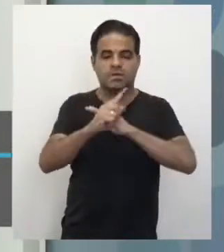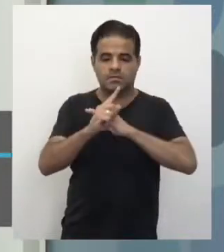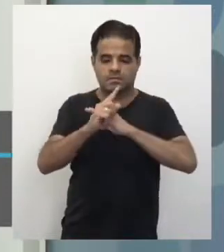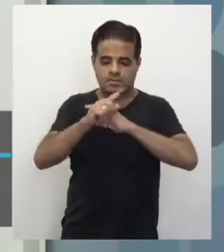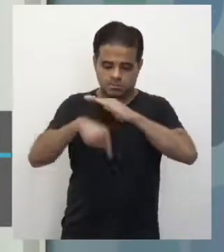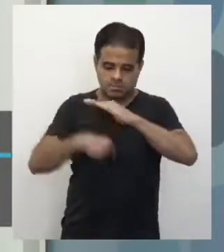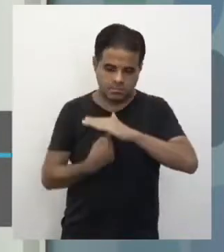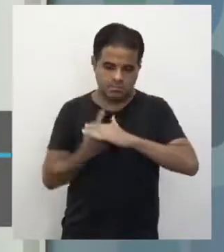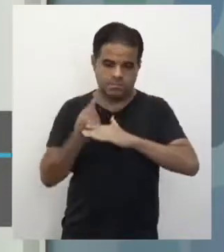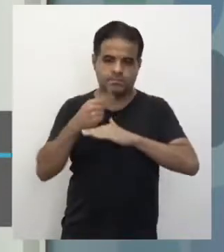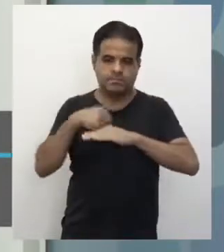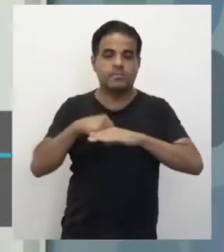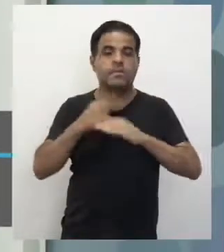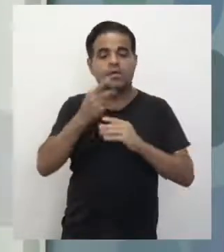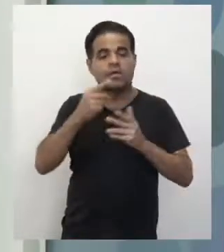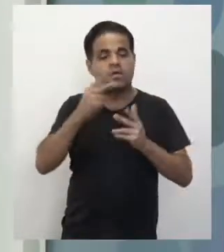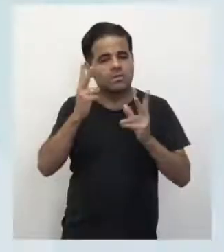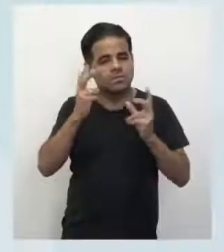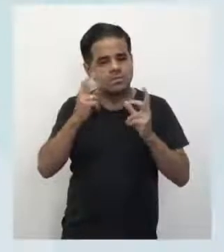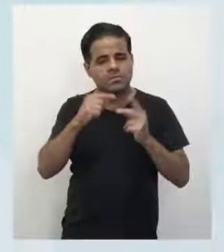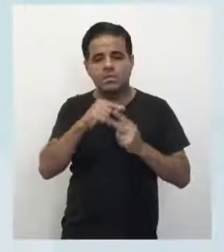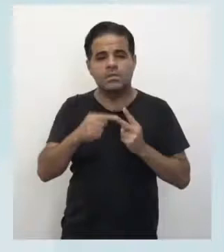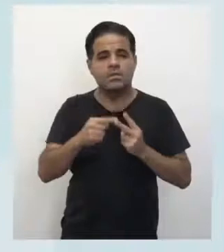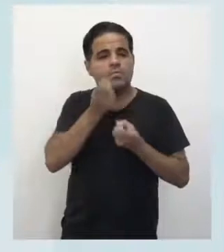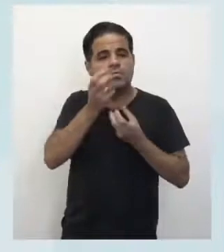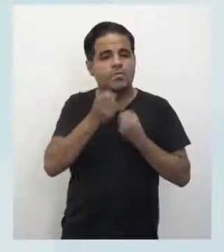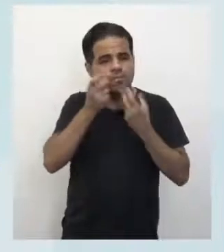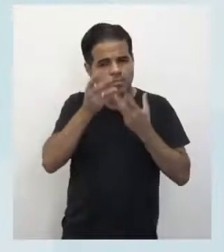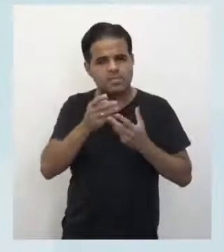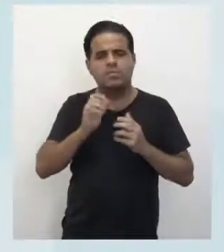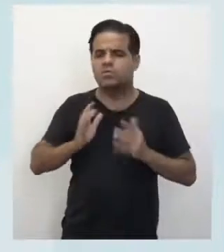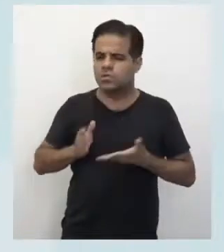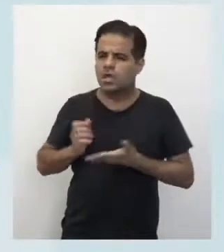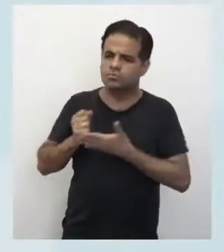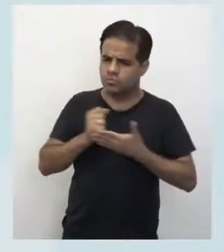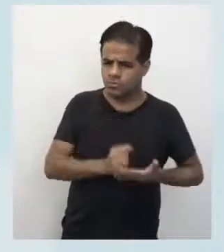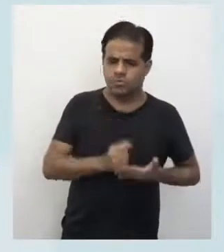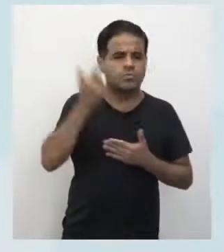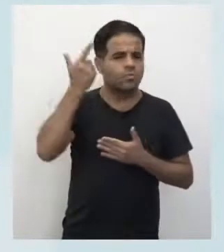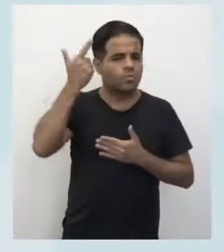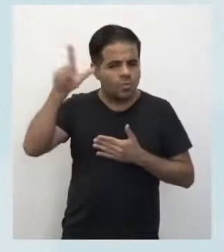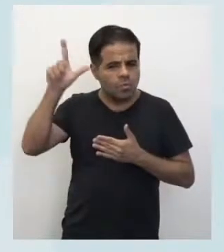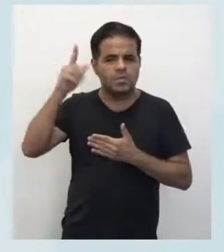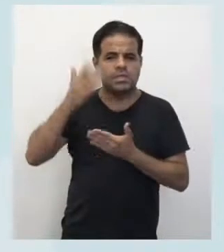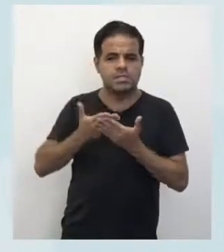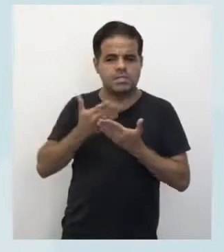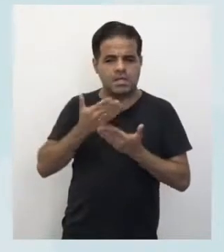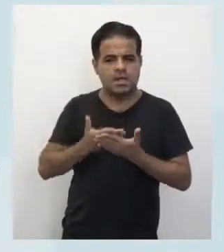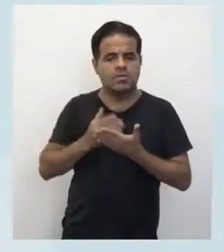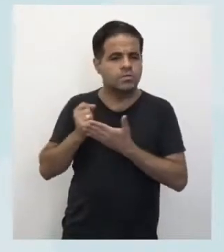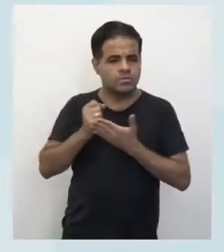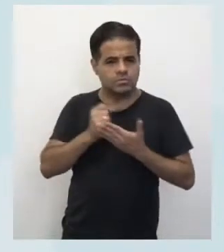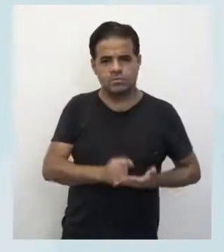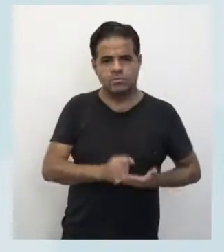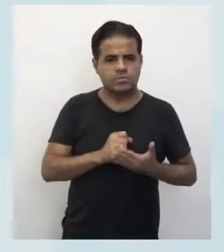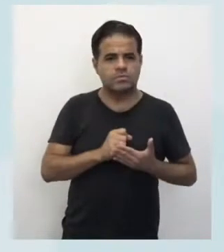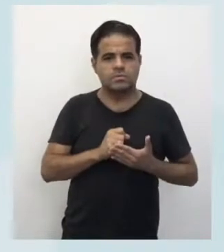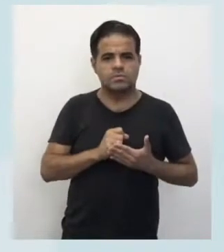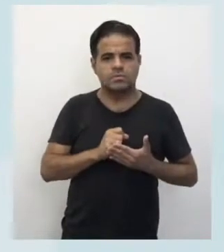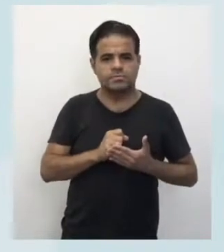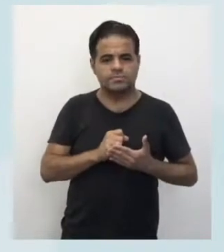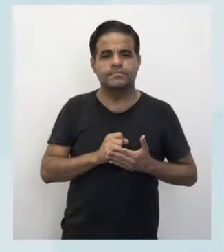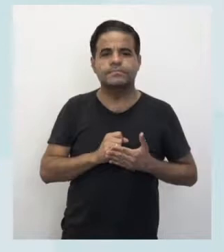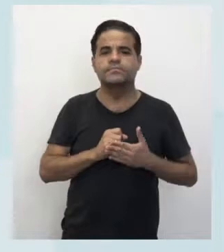E a nossa segunda problematização é a seguinte, é uma informação que inclusive eu já trouxe para vocês em outras aulas. Você sabia?